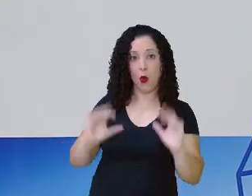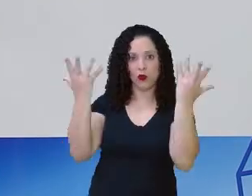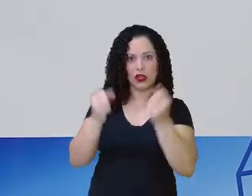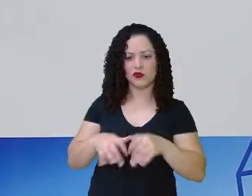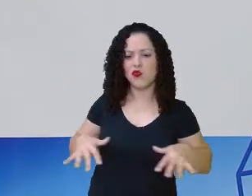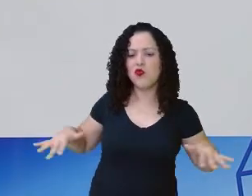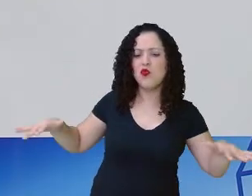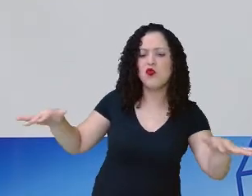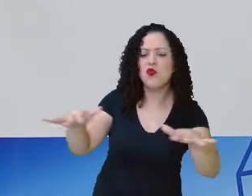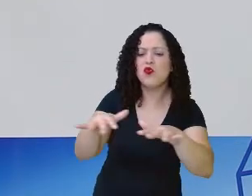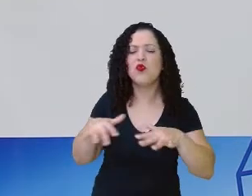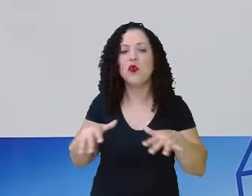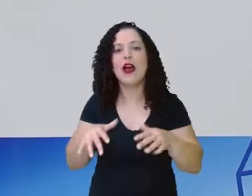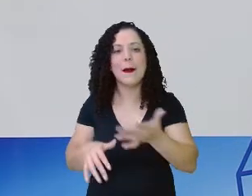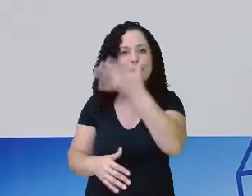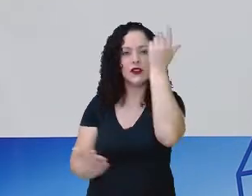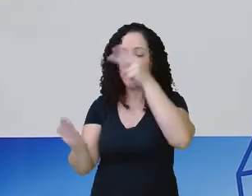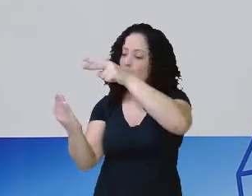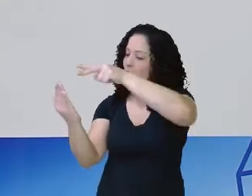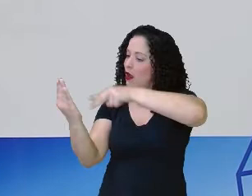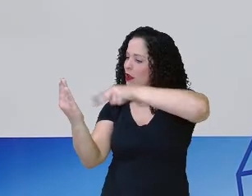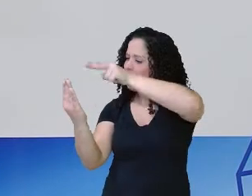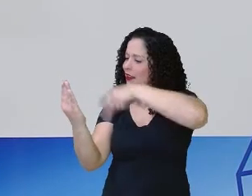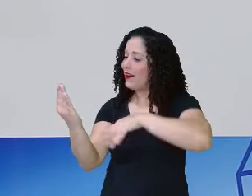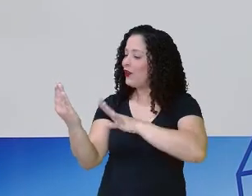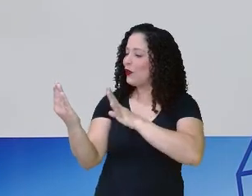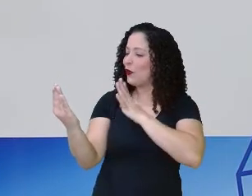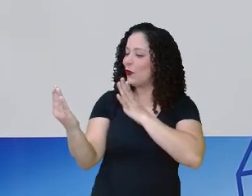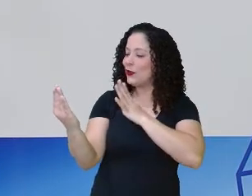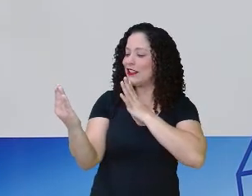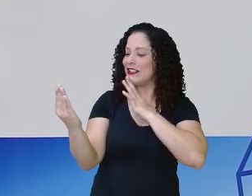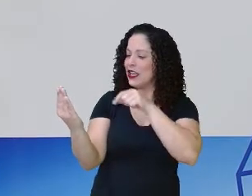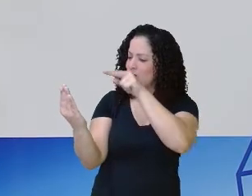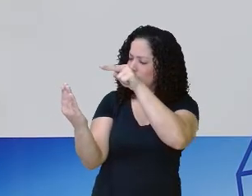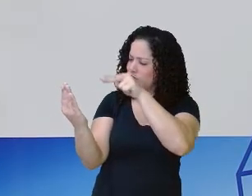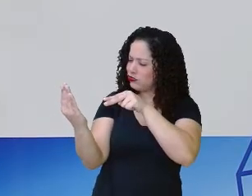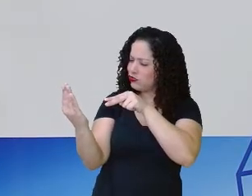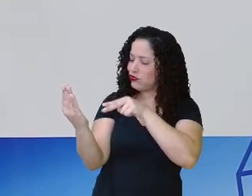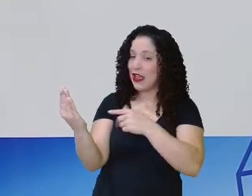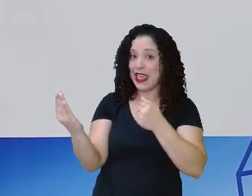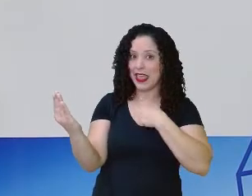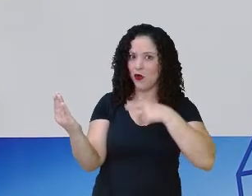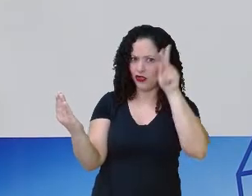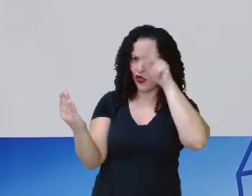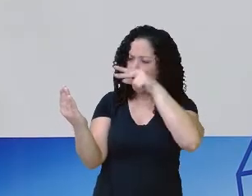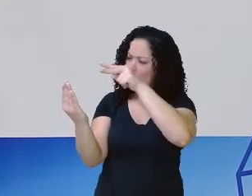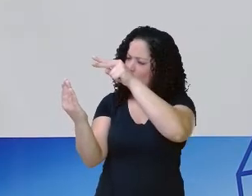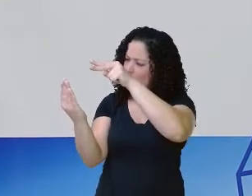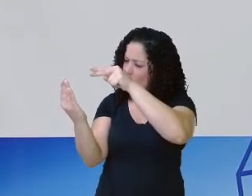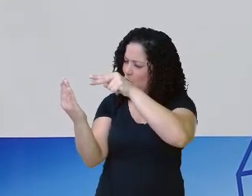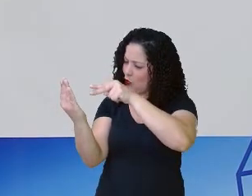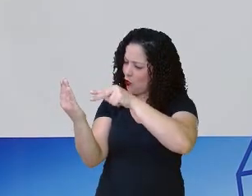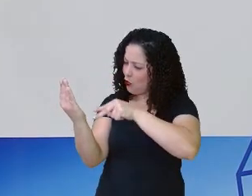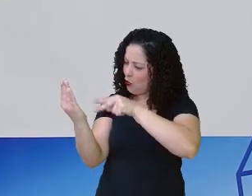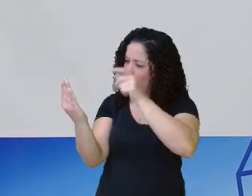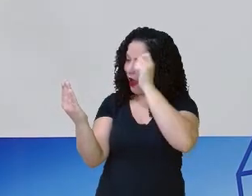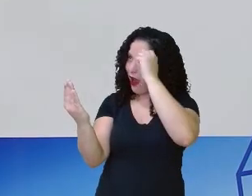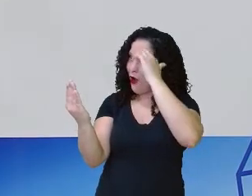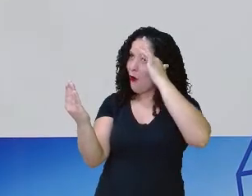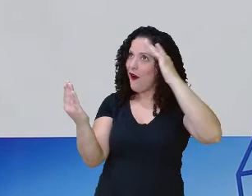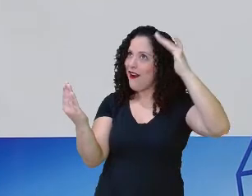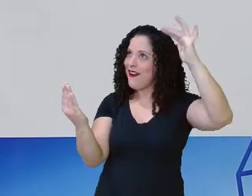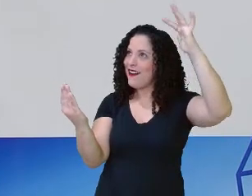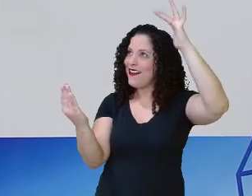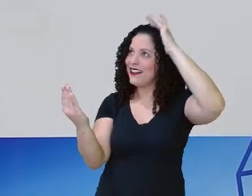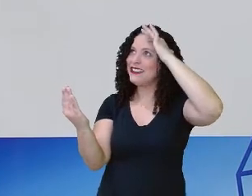o leitor, não é de onde vai se passar, e já não sei vocês, mas quando eu começo a ler uma história, um conto, a mente já começa a